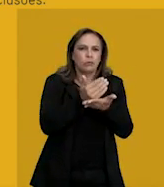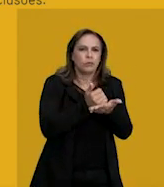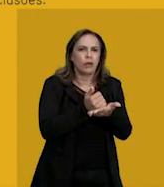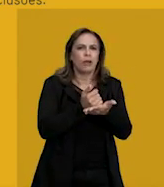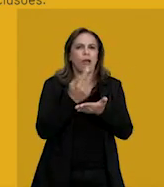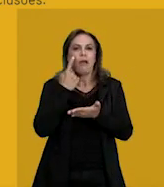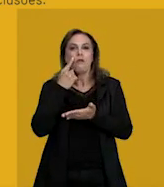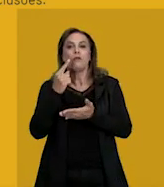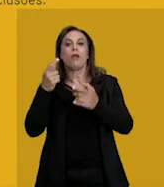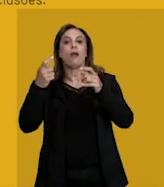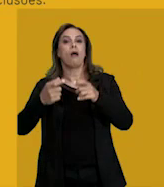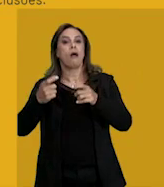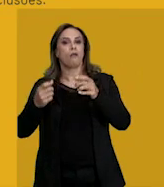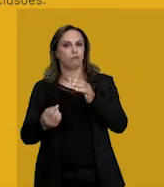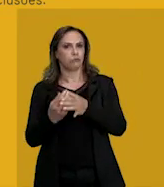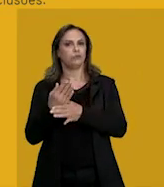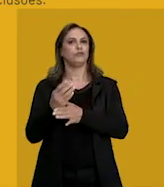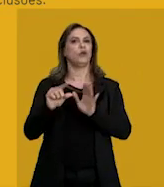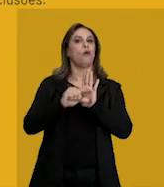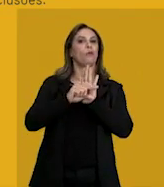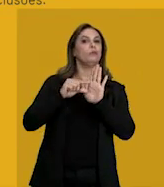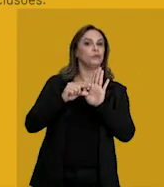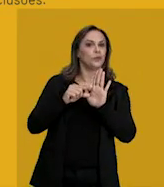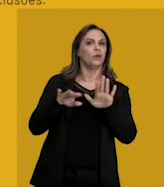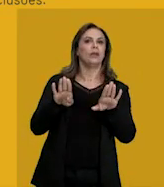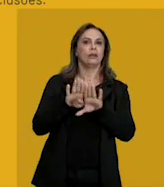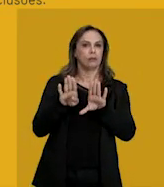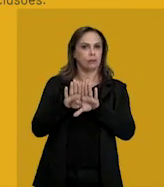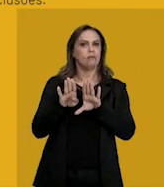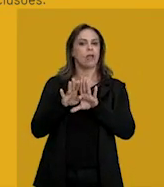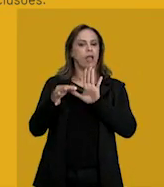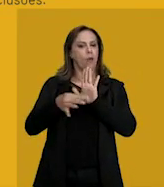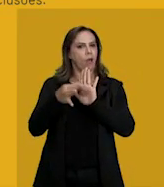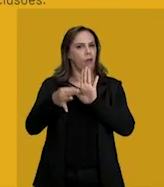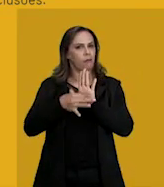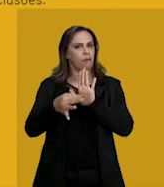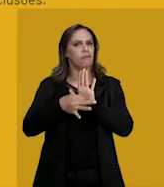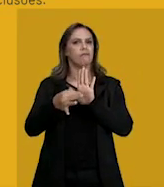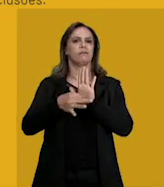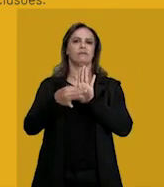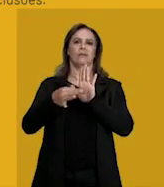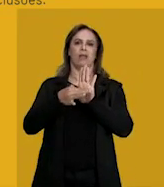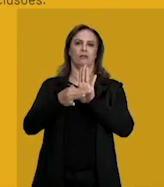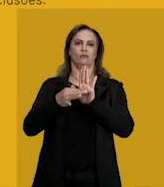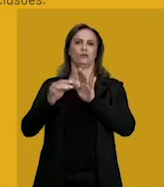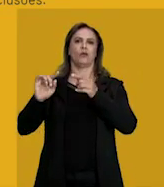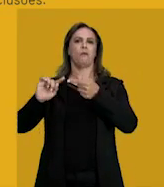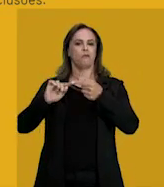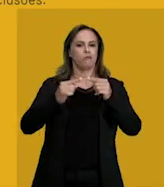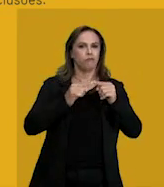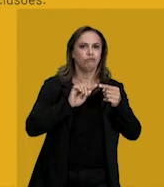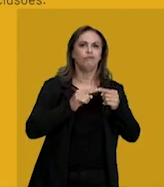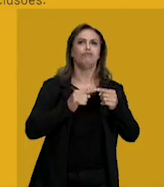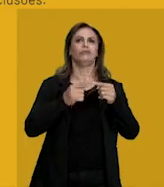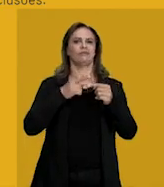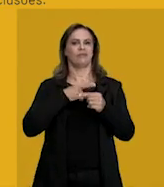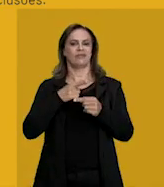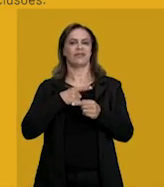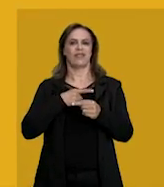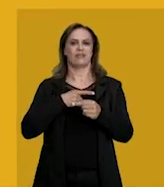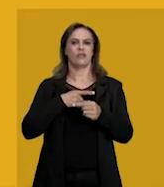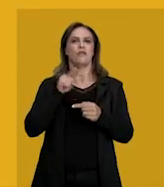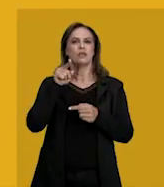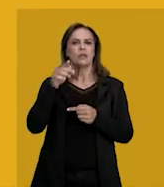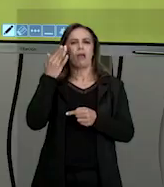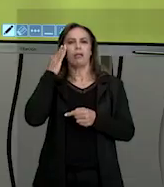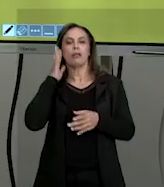a consistência dos argumentos e a coerência das suas conclusões. E aí você manda as conclusões para cá. porque eu quero saber